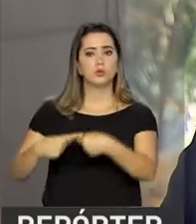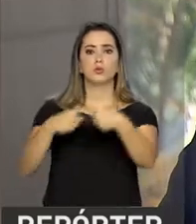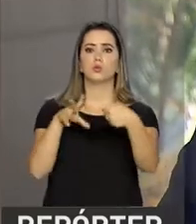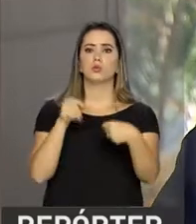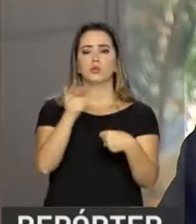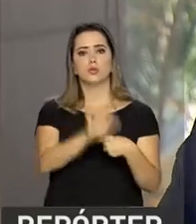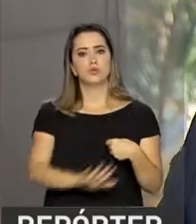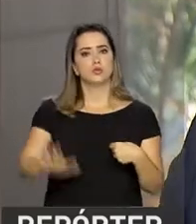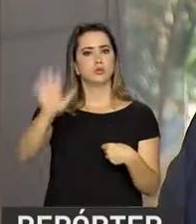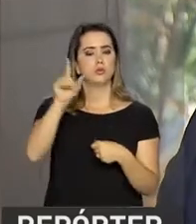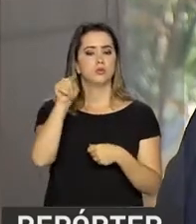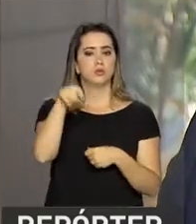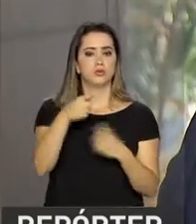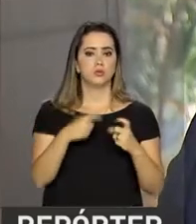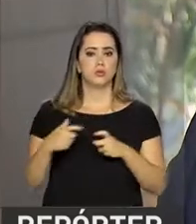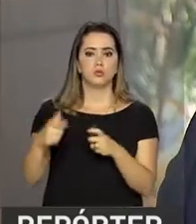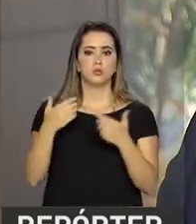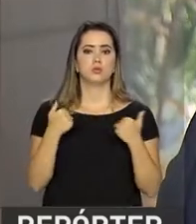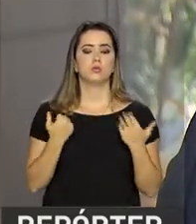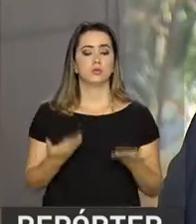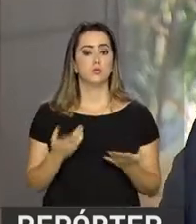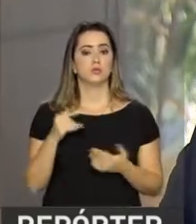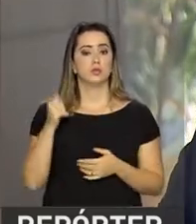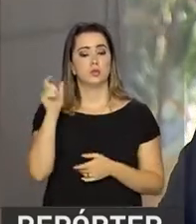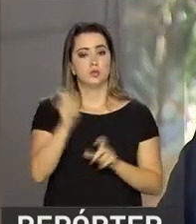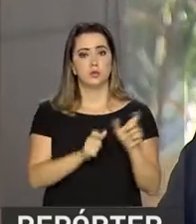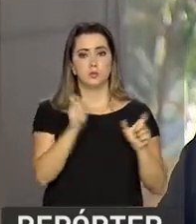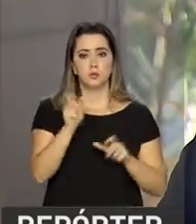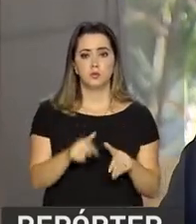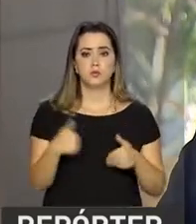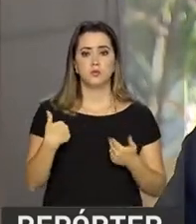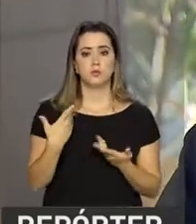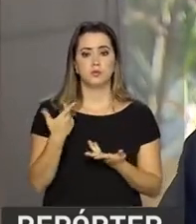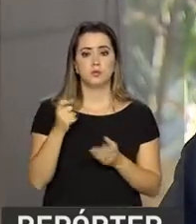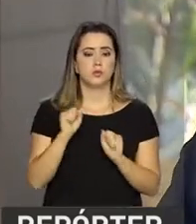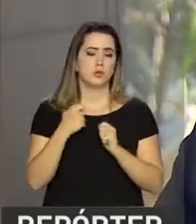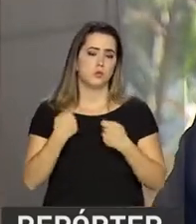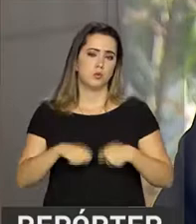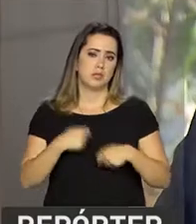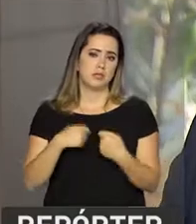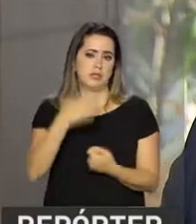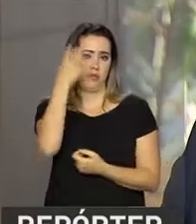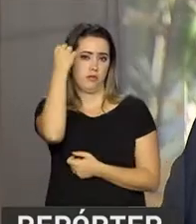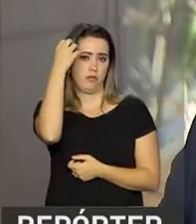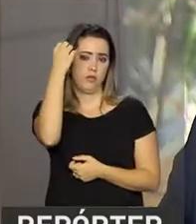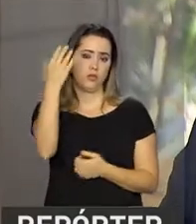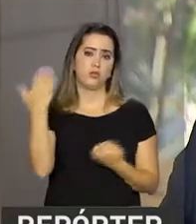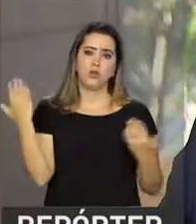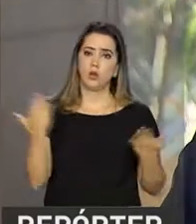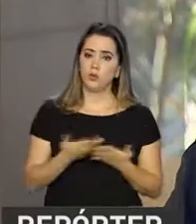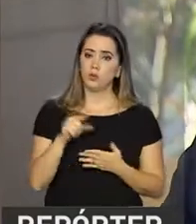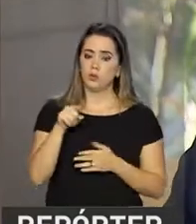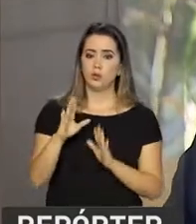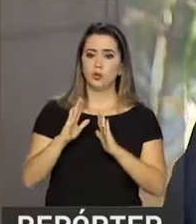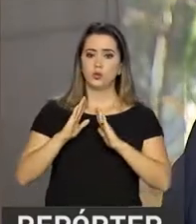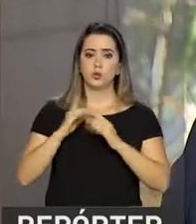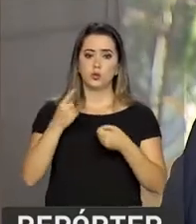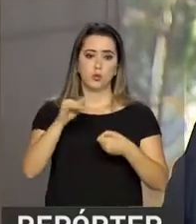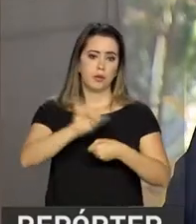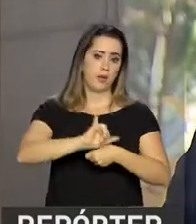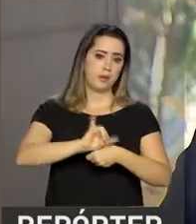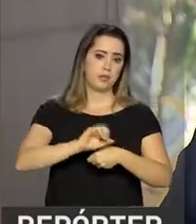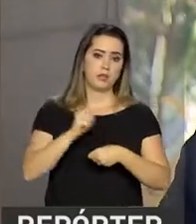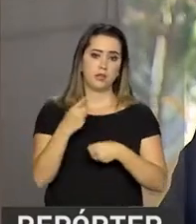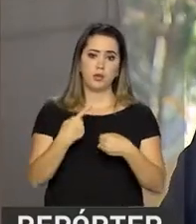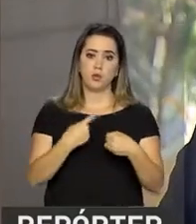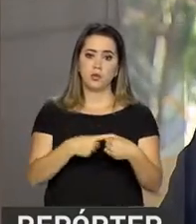todos os distritos desses municípios então as pessoas deixarão de ter de se deslocar até uma capital ou uma